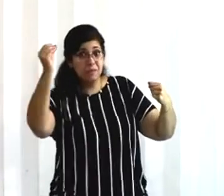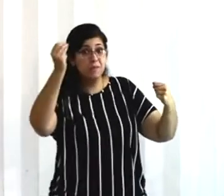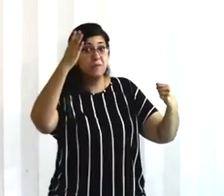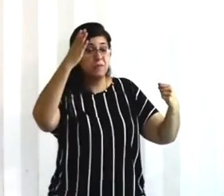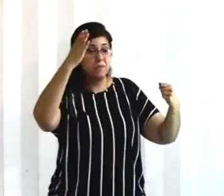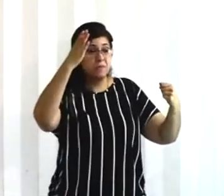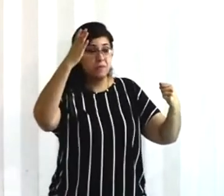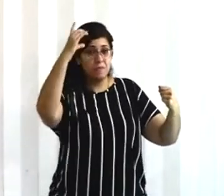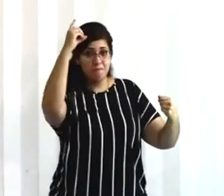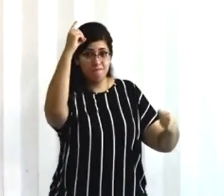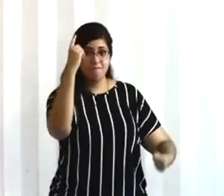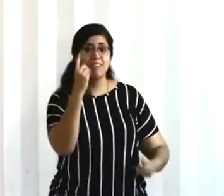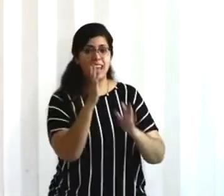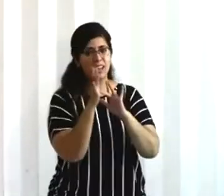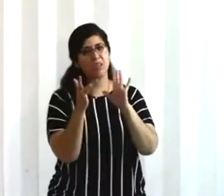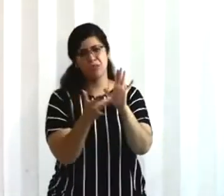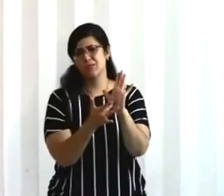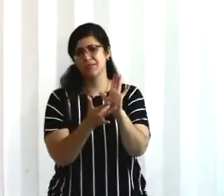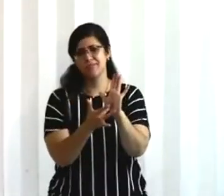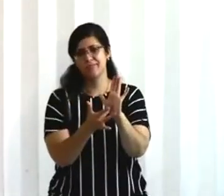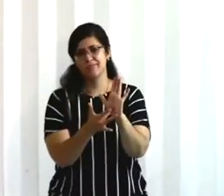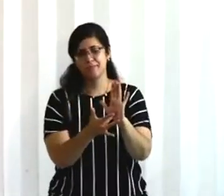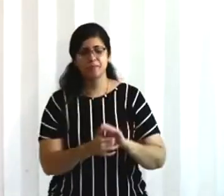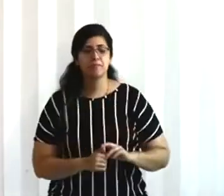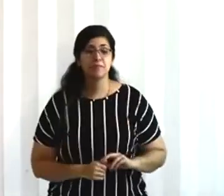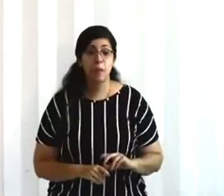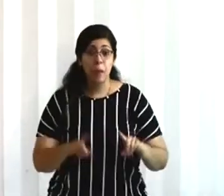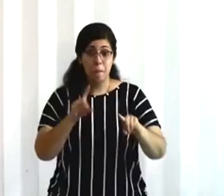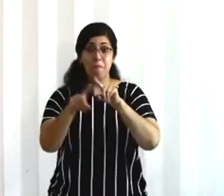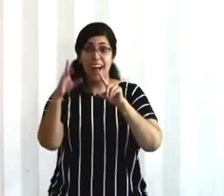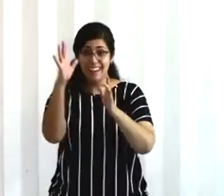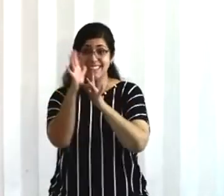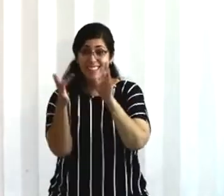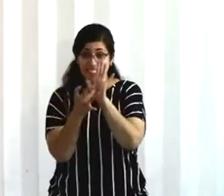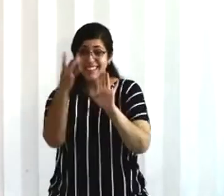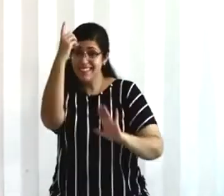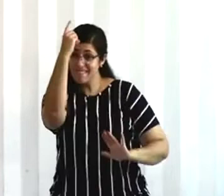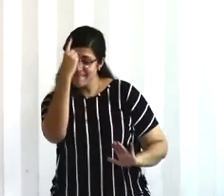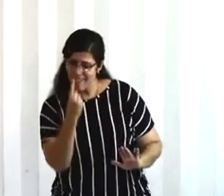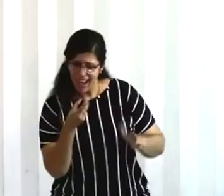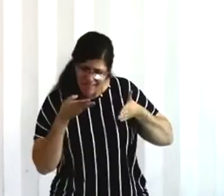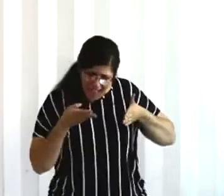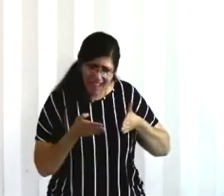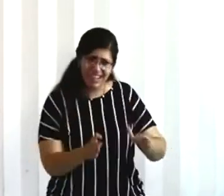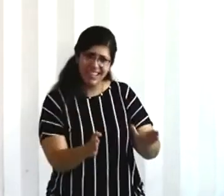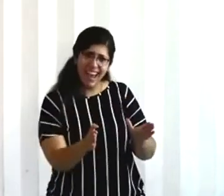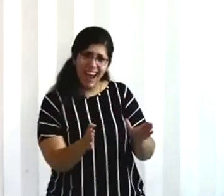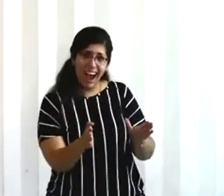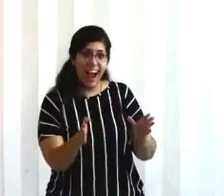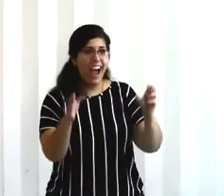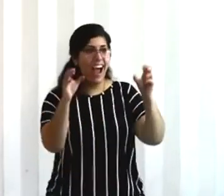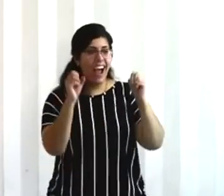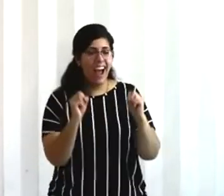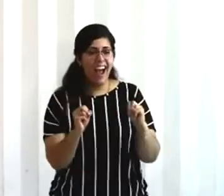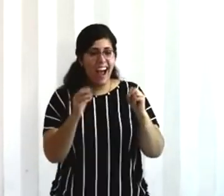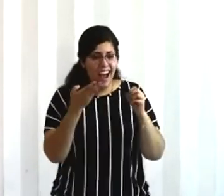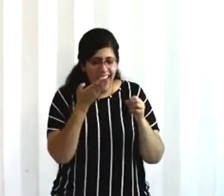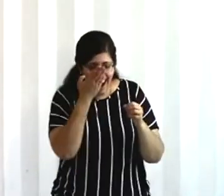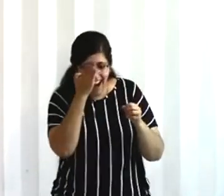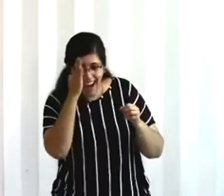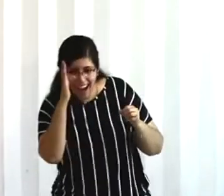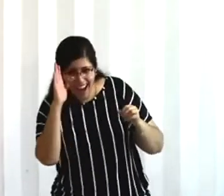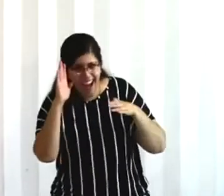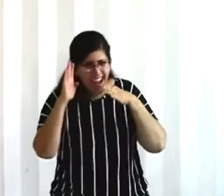não vier. Mas o Cristo veio, e agora nós podemos enxergar a luz,